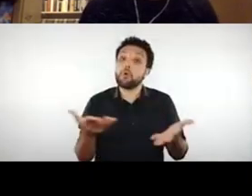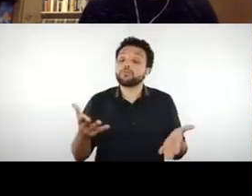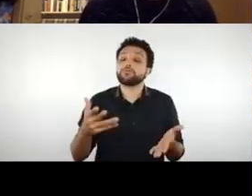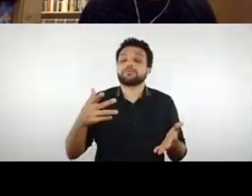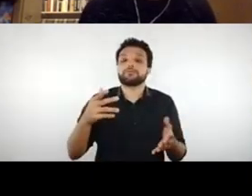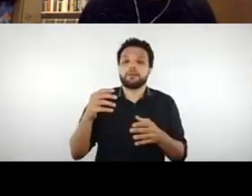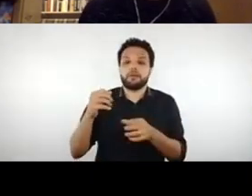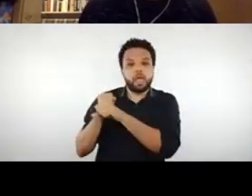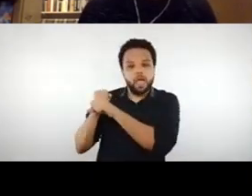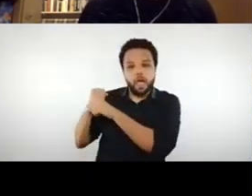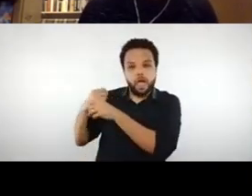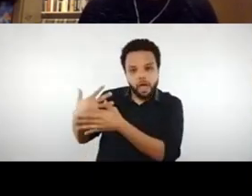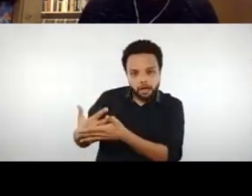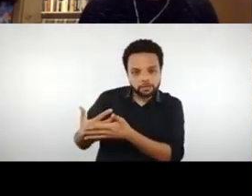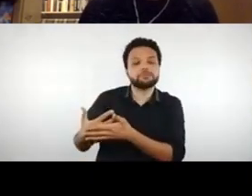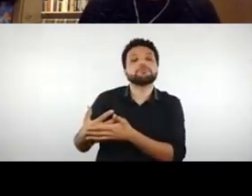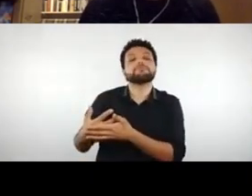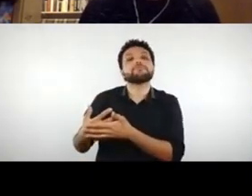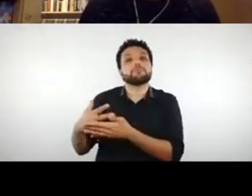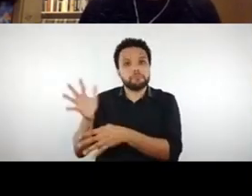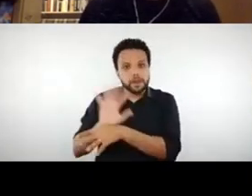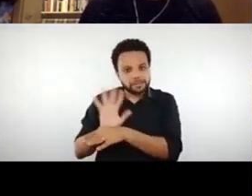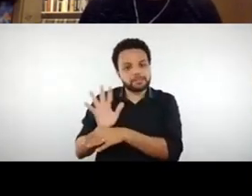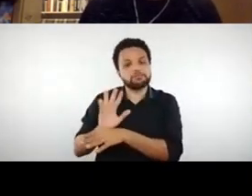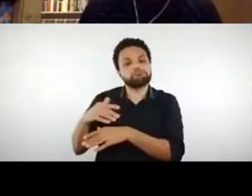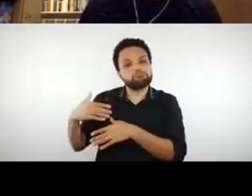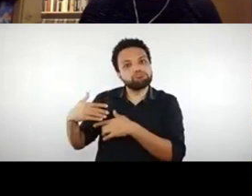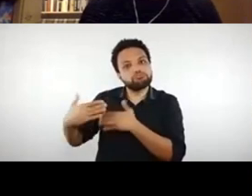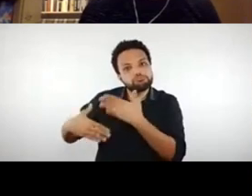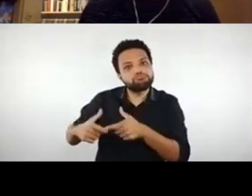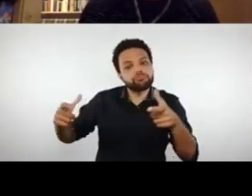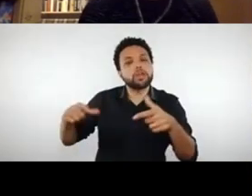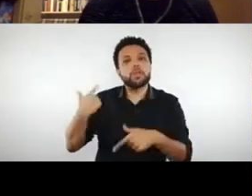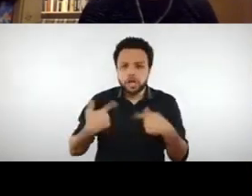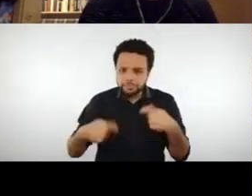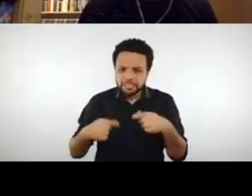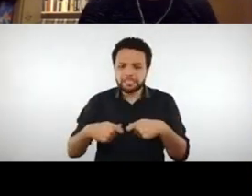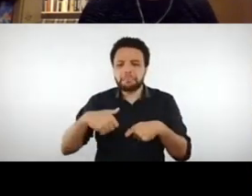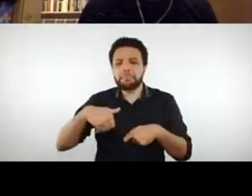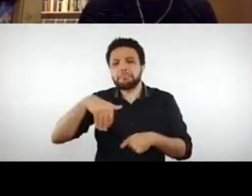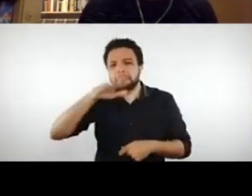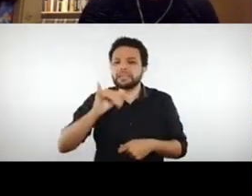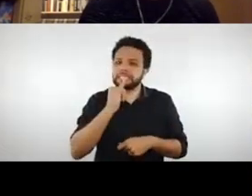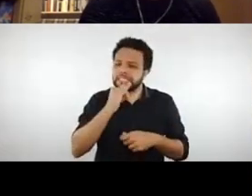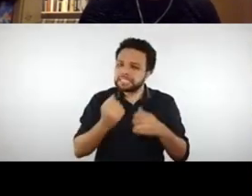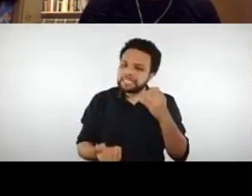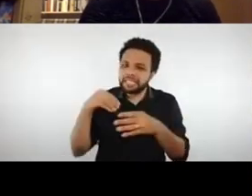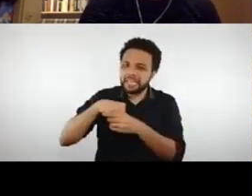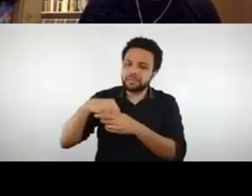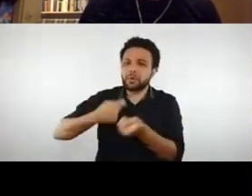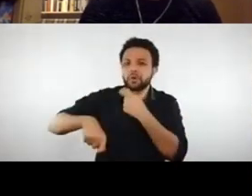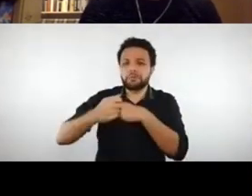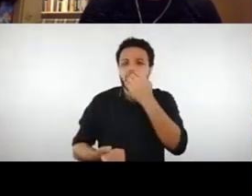últimos anos, será que devemos ser mais proativos dentro da economia criativa, mostrando nosso valor criativo e, em